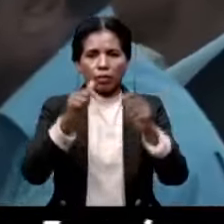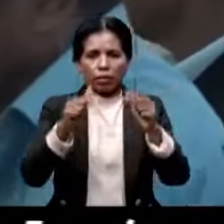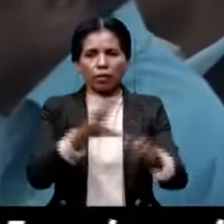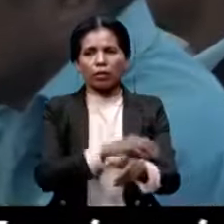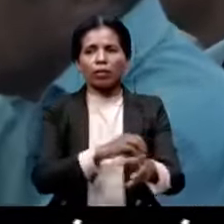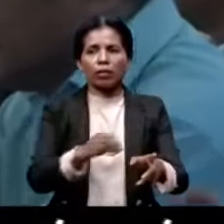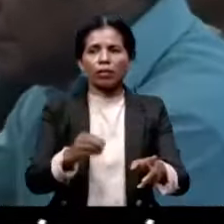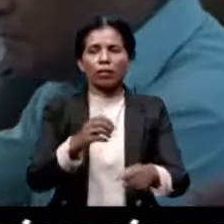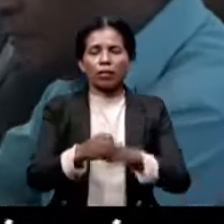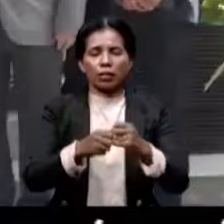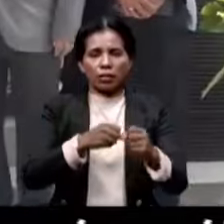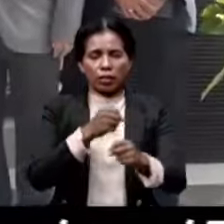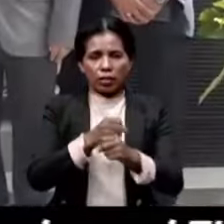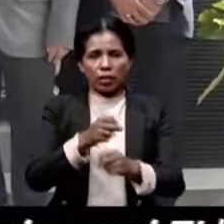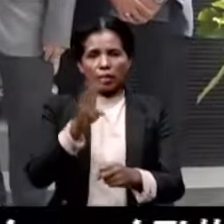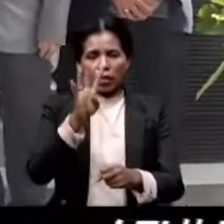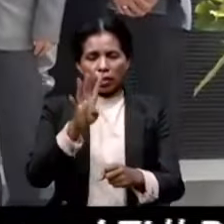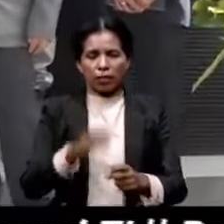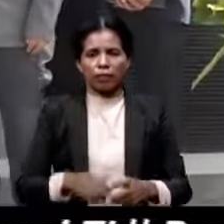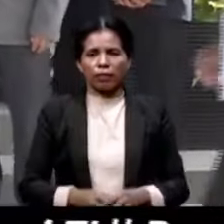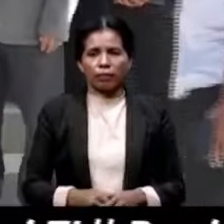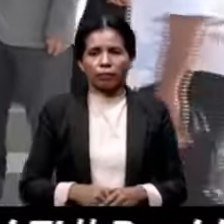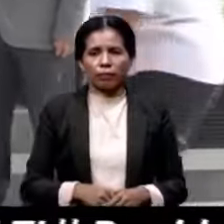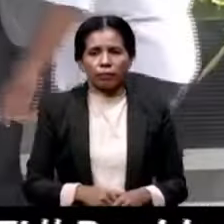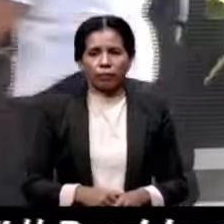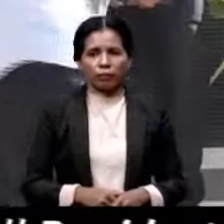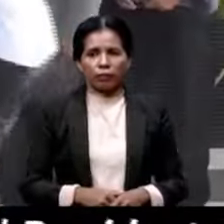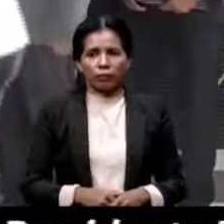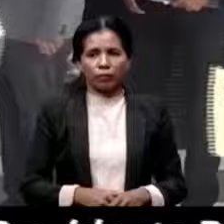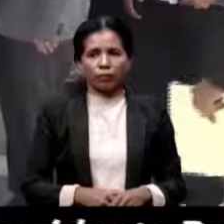duração de Tinanhat. Emerenciana Martins, marido da Costa, GMN.